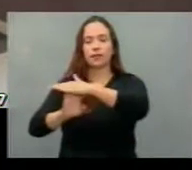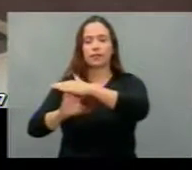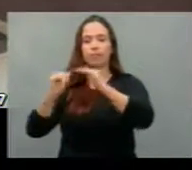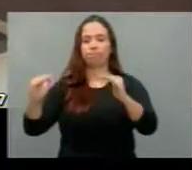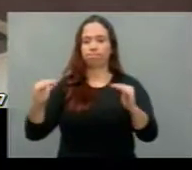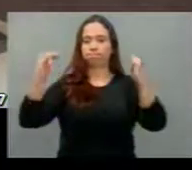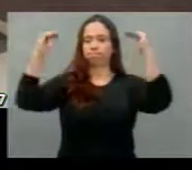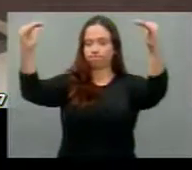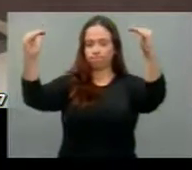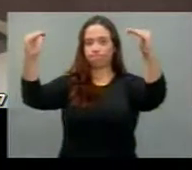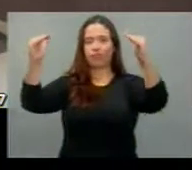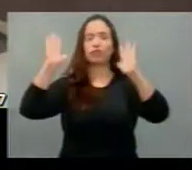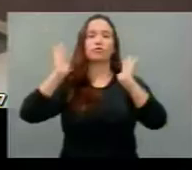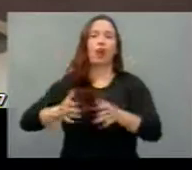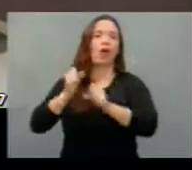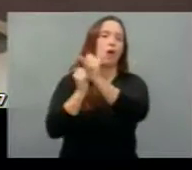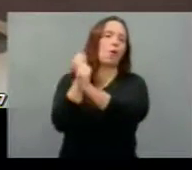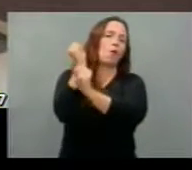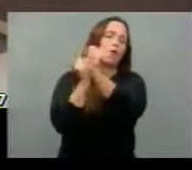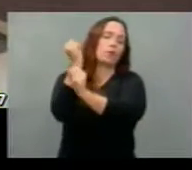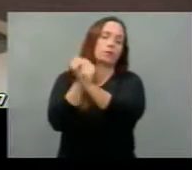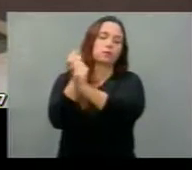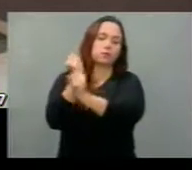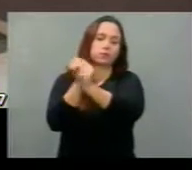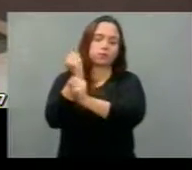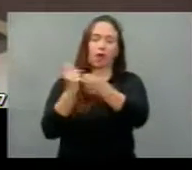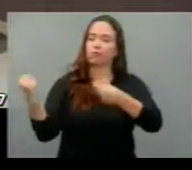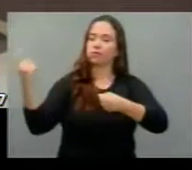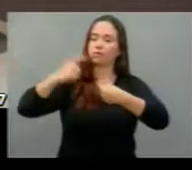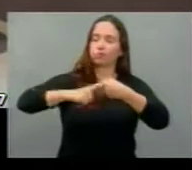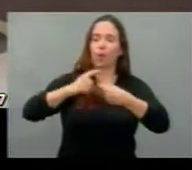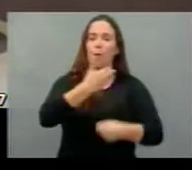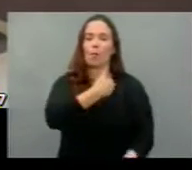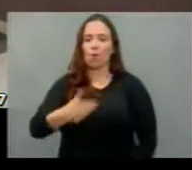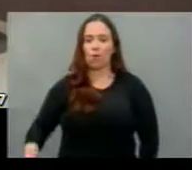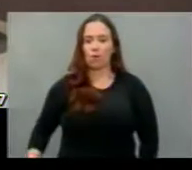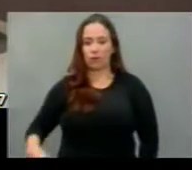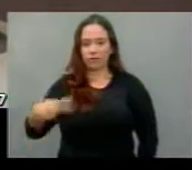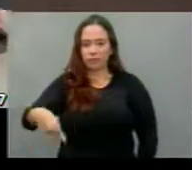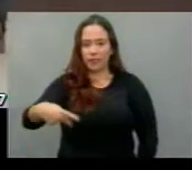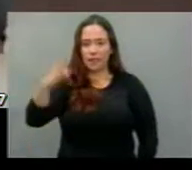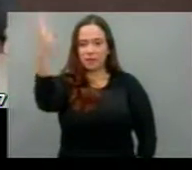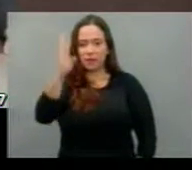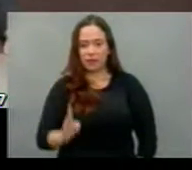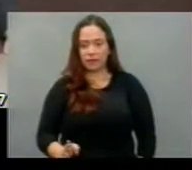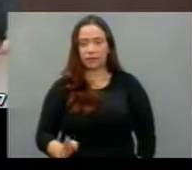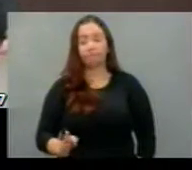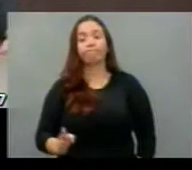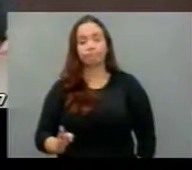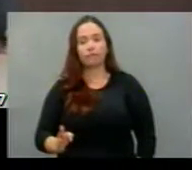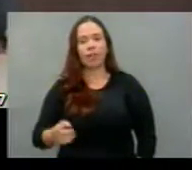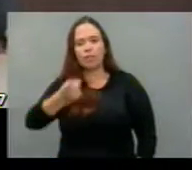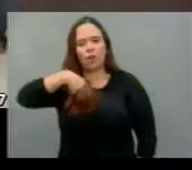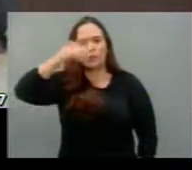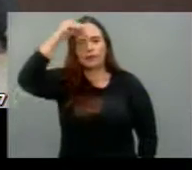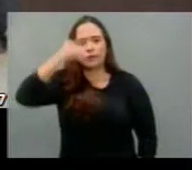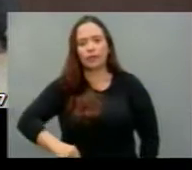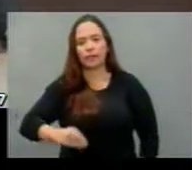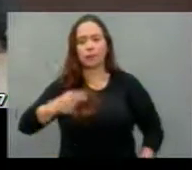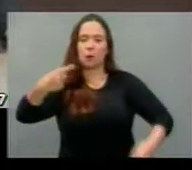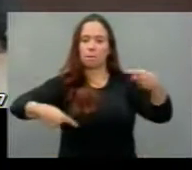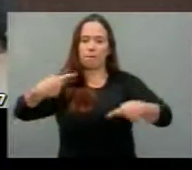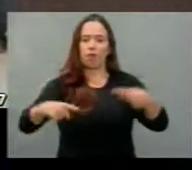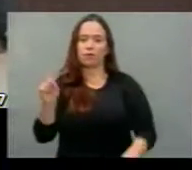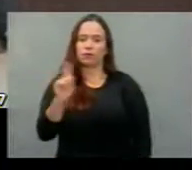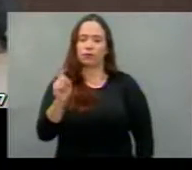há séculos vive às custas do Estado brasileiro. Portanto, não desista da política,